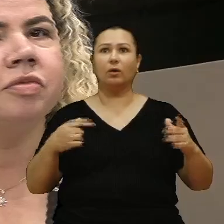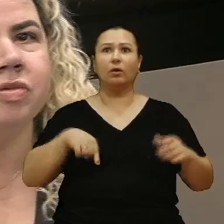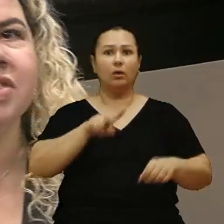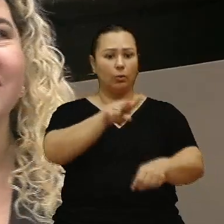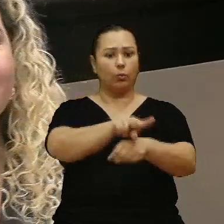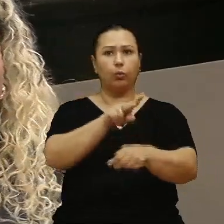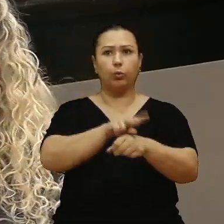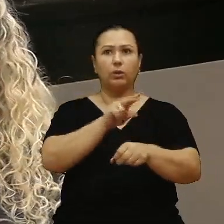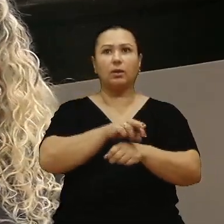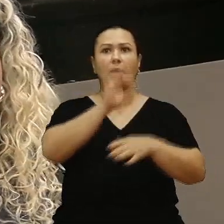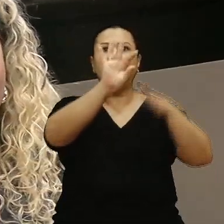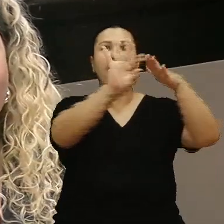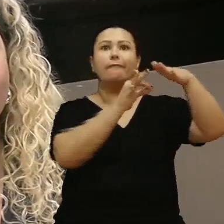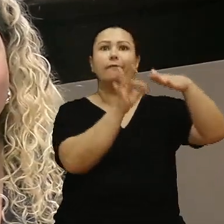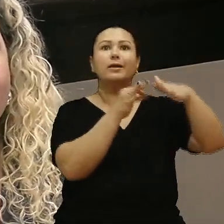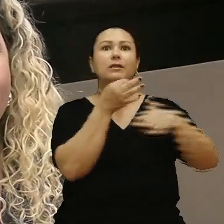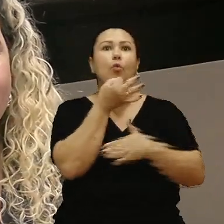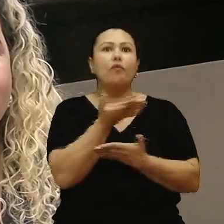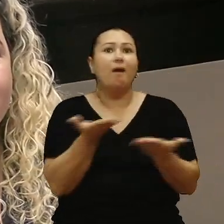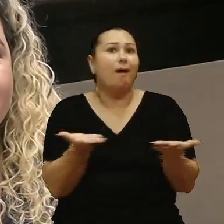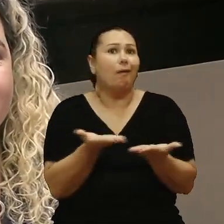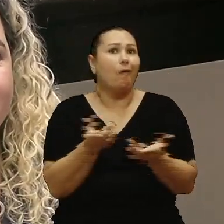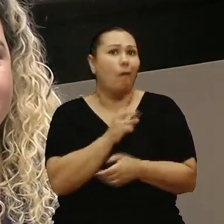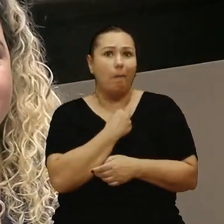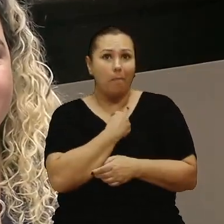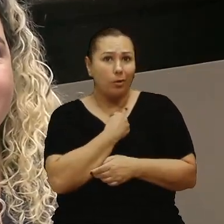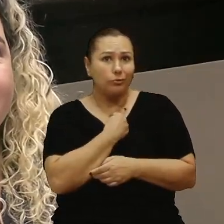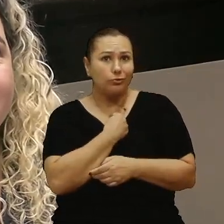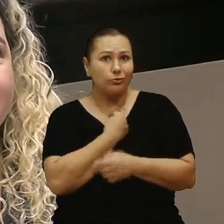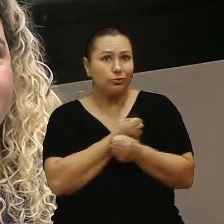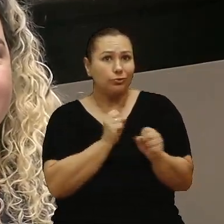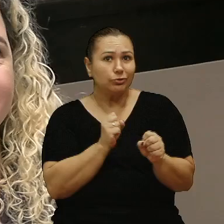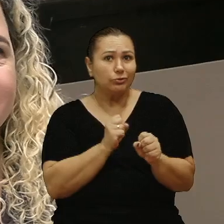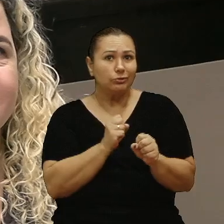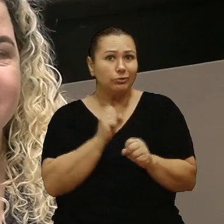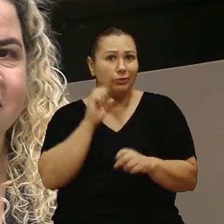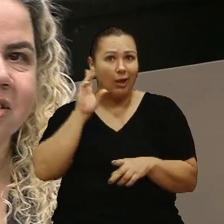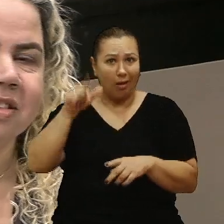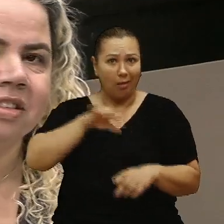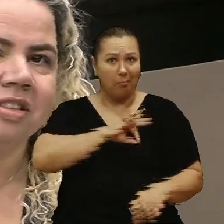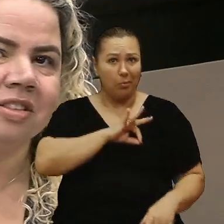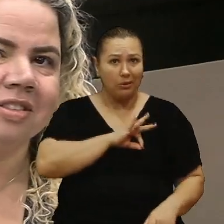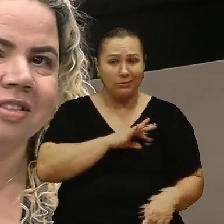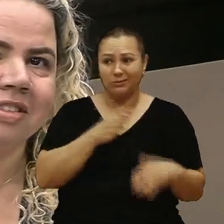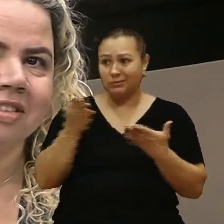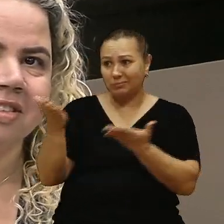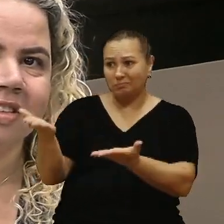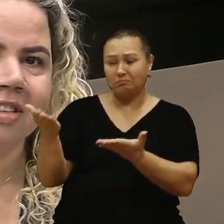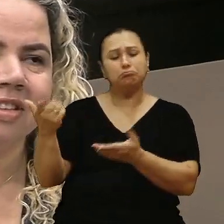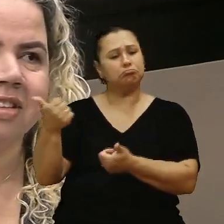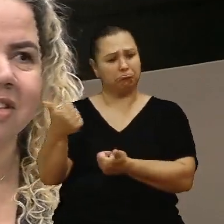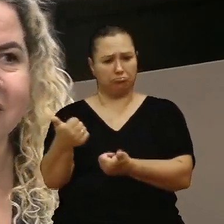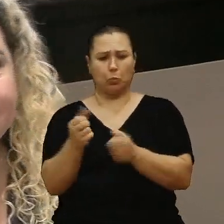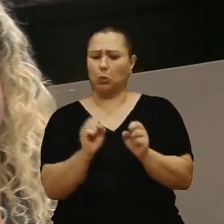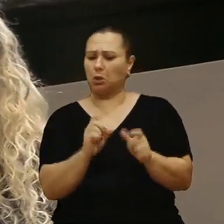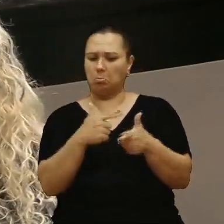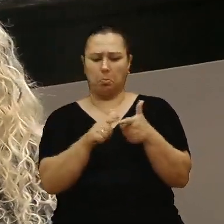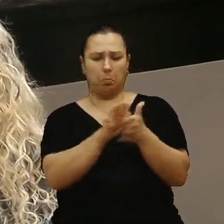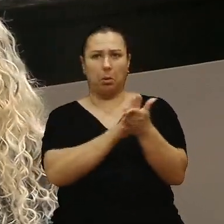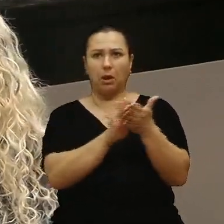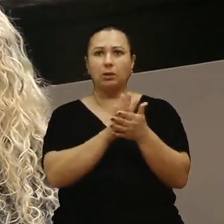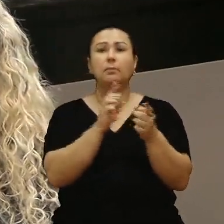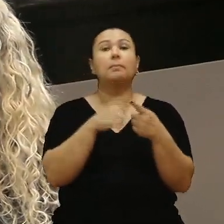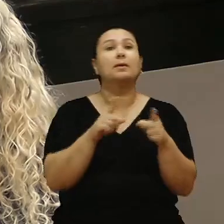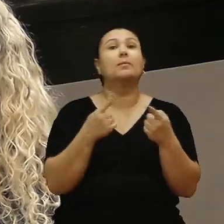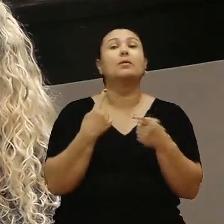cuidar da Festa da Uva. Mas agora não, agora é com a Brigada. Não tem problema, a Brigada é a nossa polícia militar, faz um excelente papel. Mas por